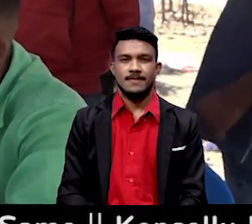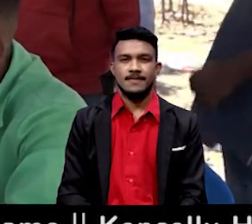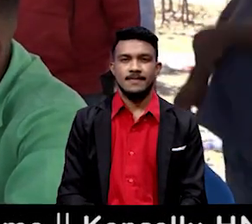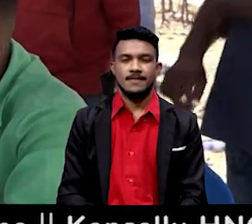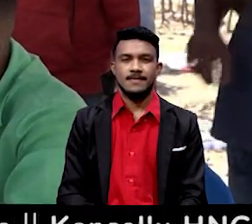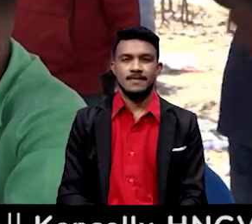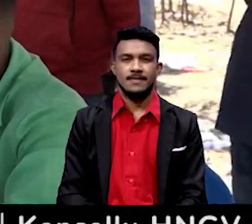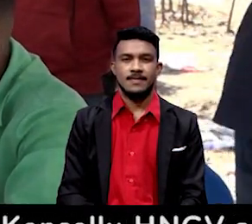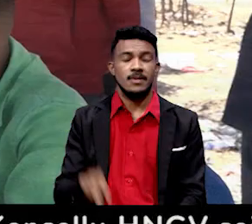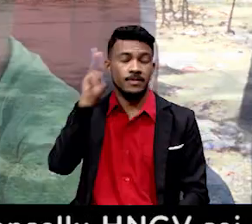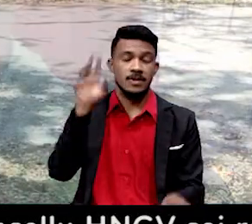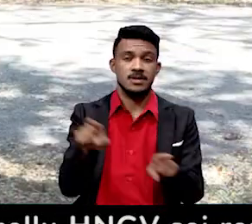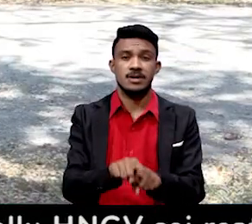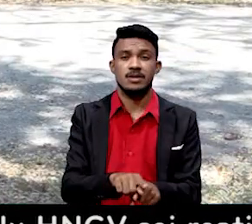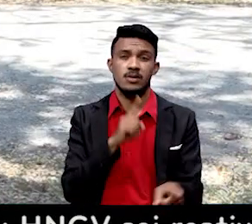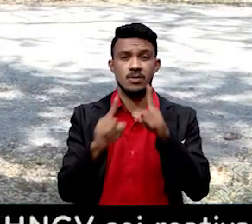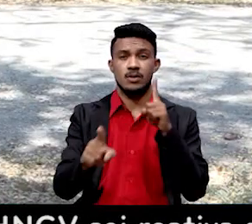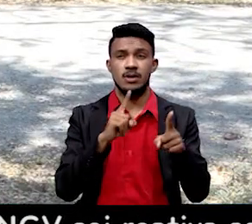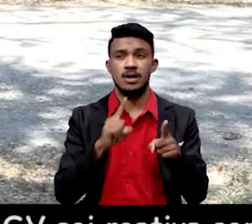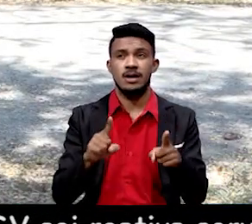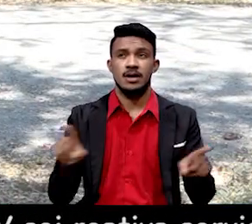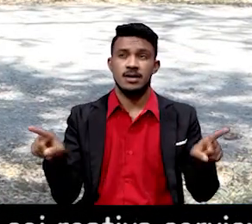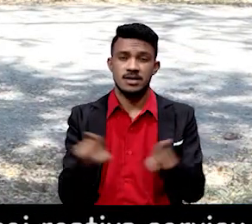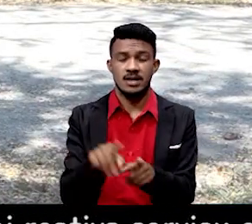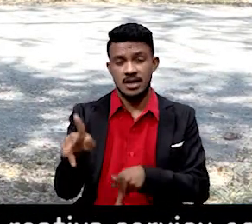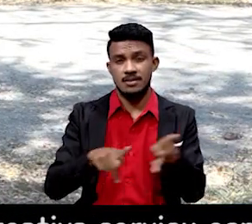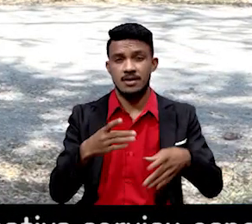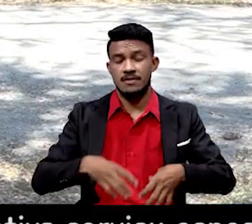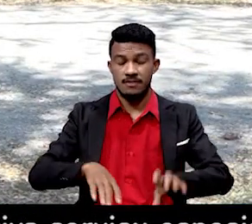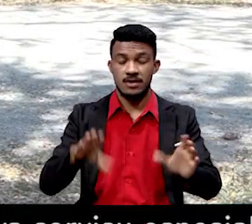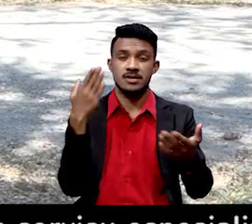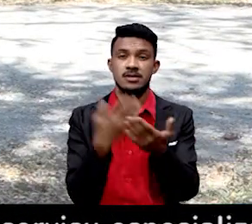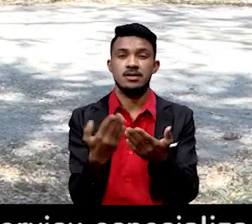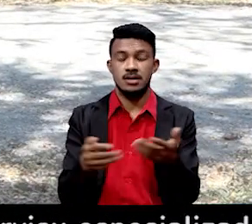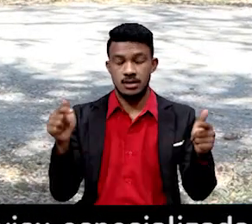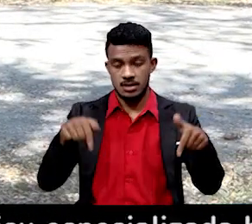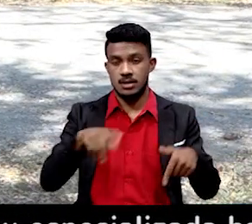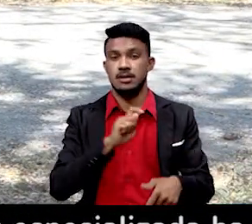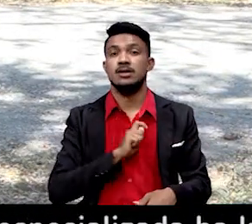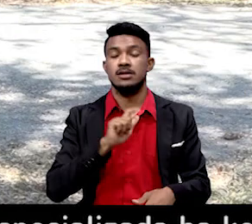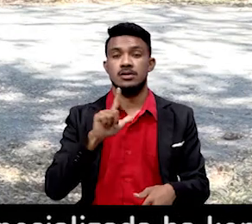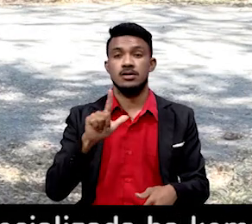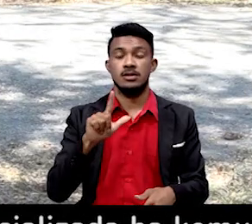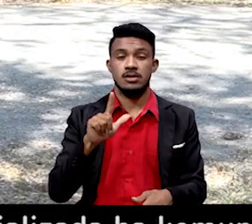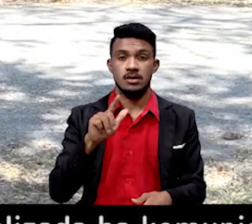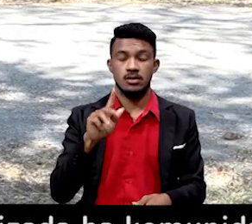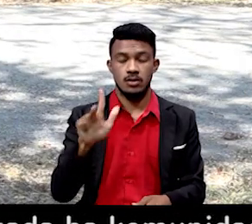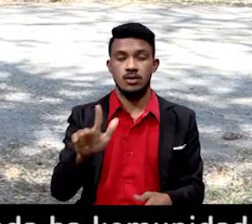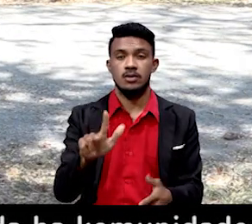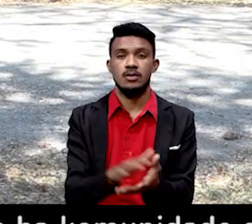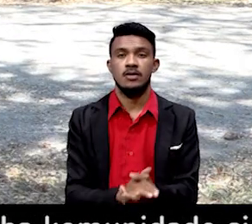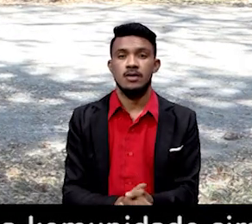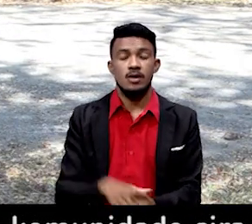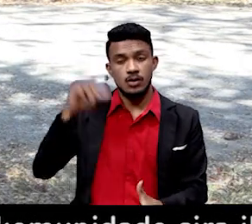Mau hane so imang otete katak mau nudar negosiante nebe ma pansa sanya ta si tolo. pergunta sem ser mão. Estimação do governo é que